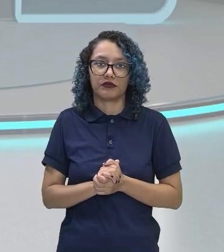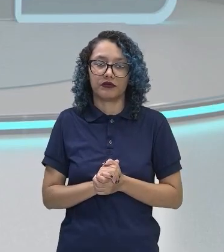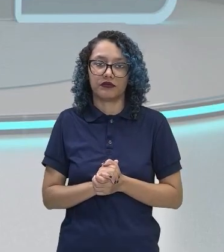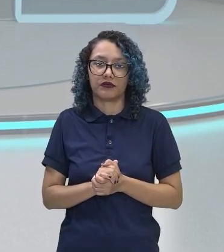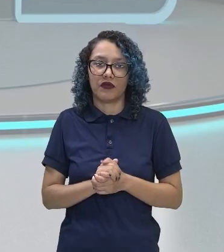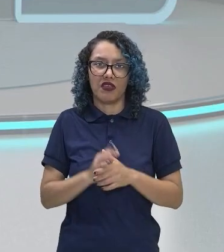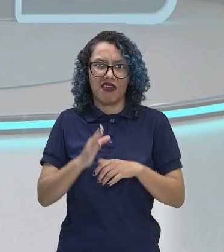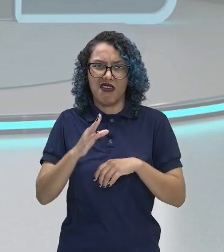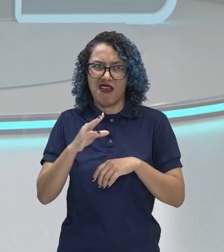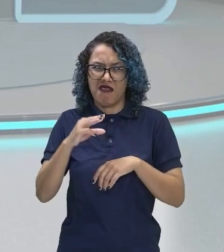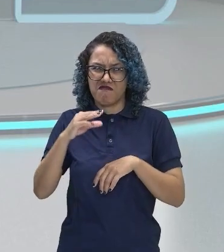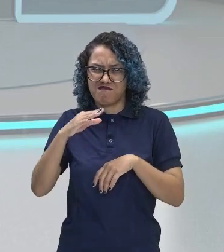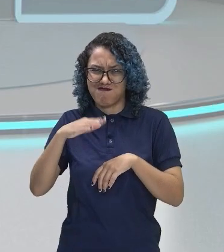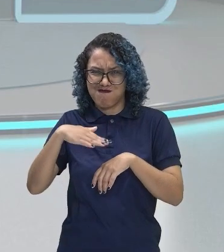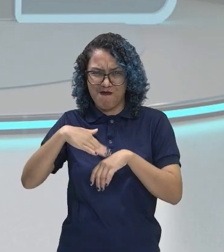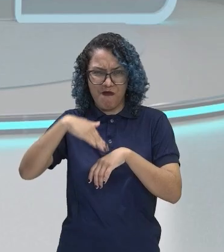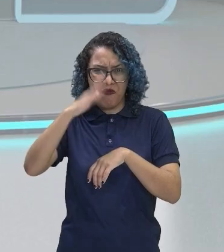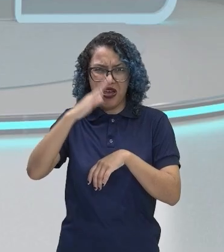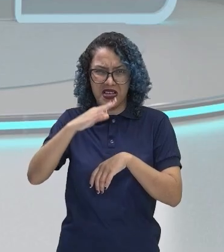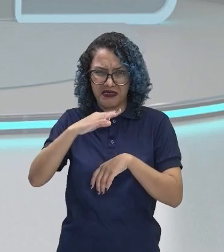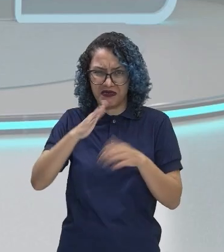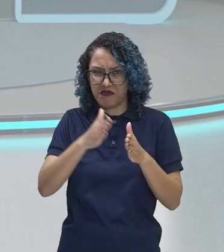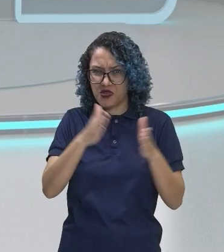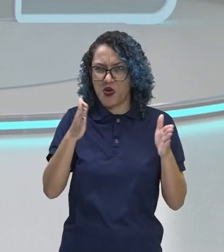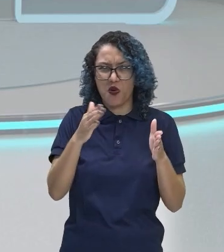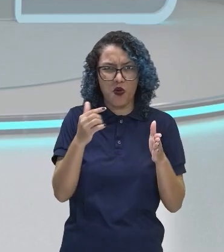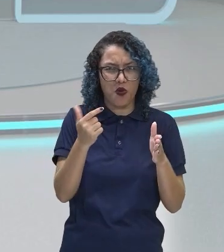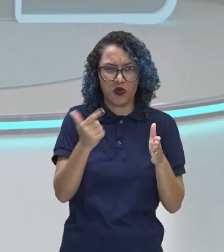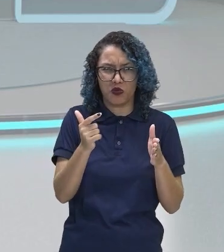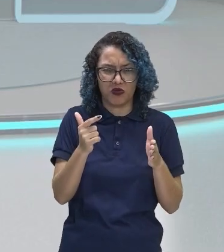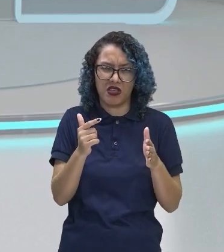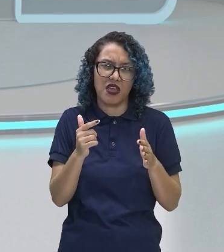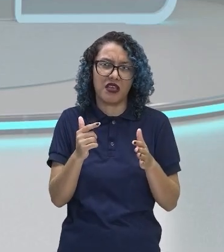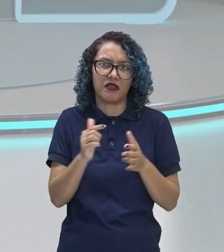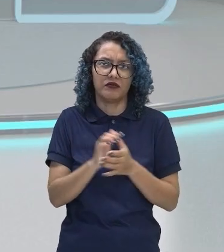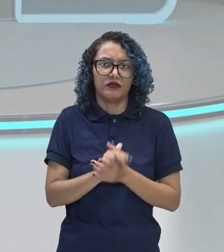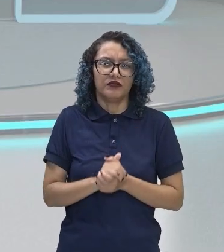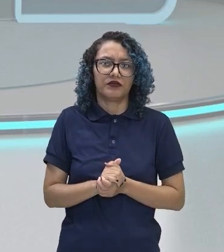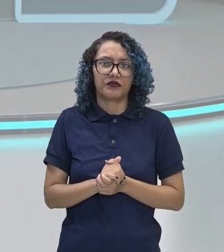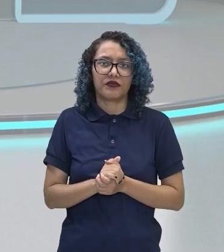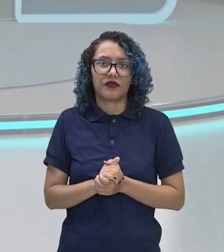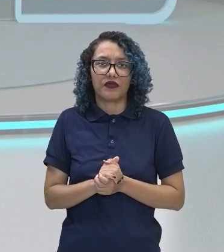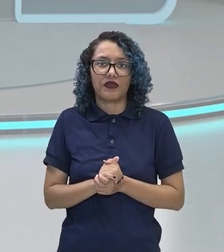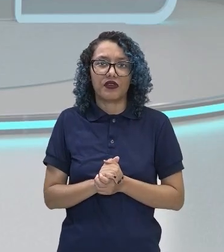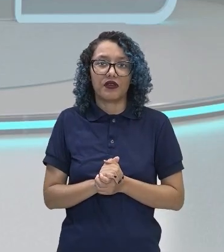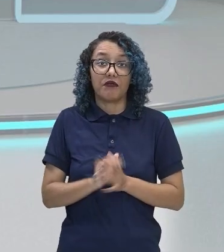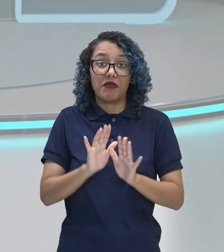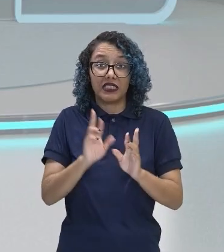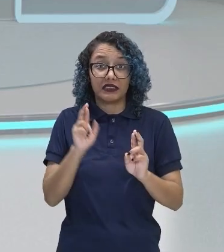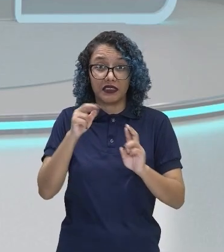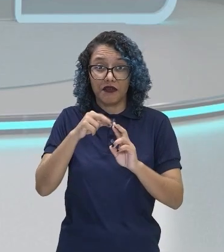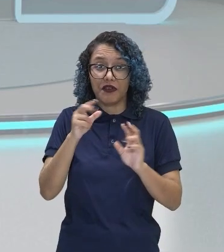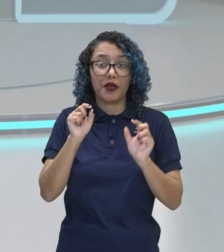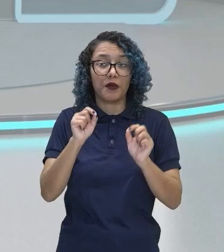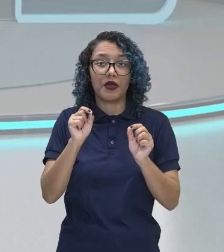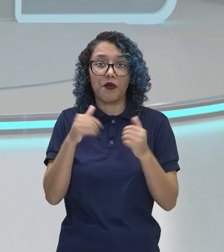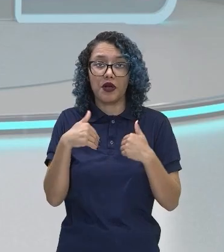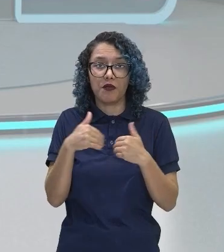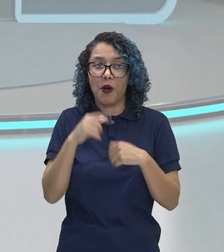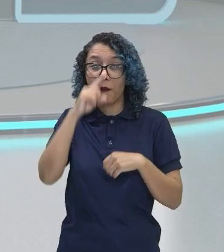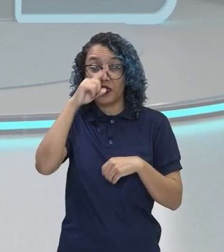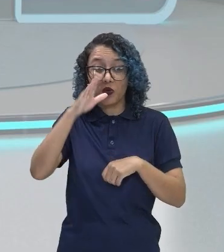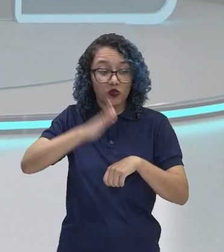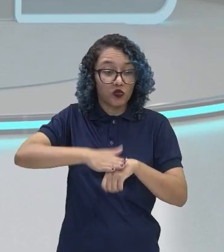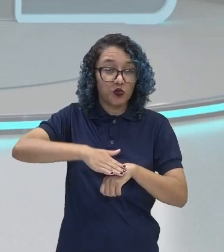maior, menos. A gente não utiliza duas vezes, né? Nesse caso, eu estou me referindo ao animal mais